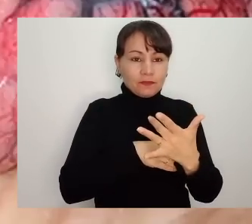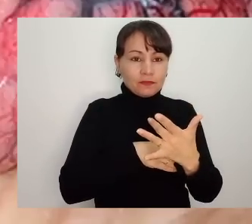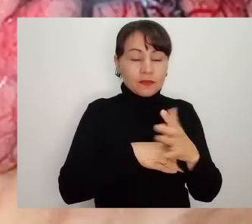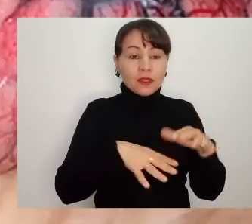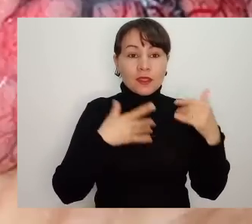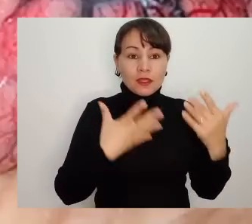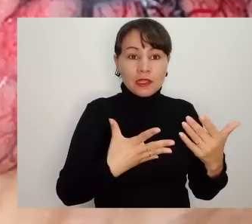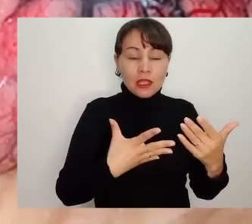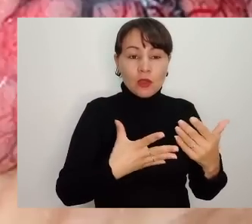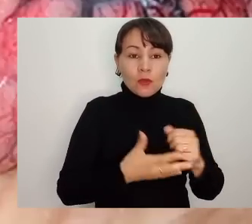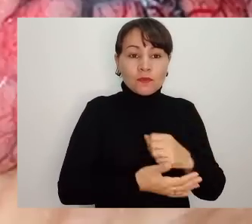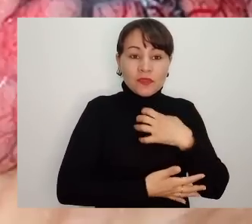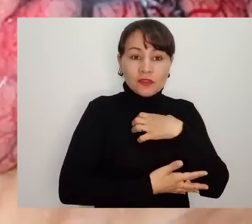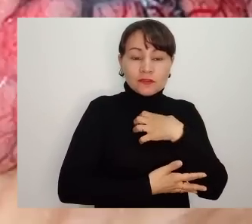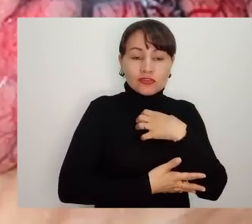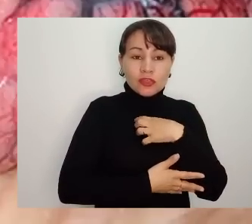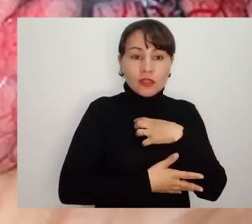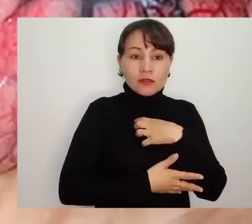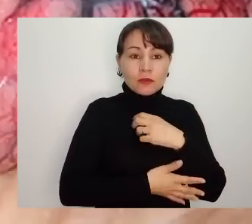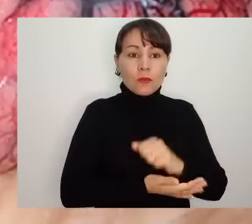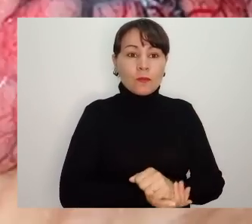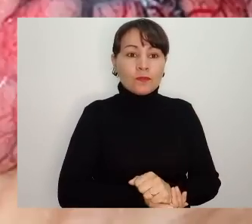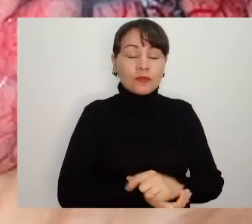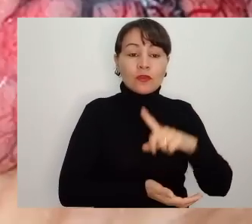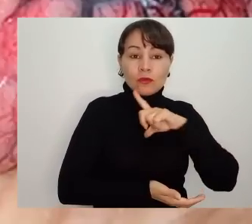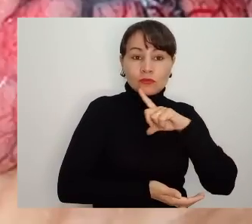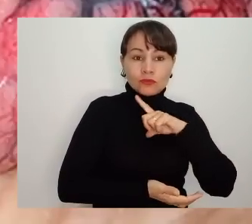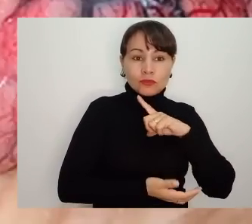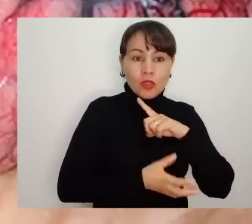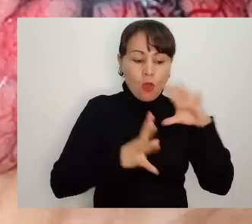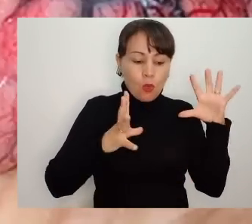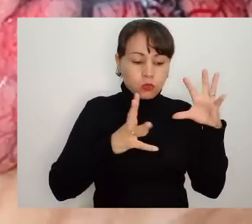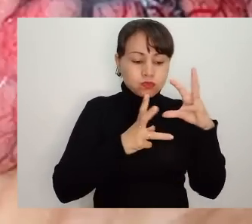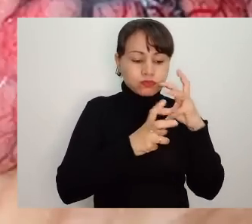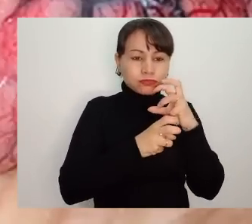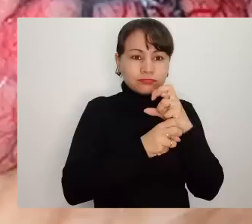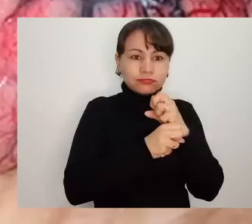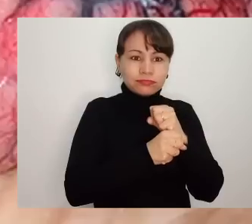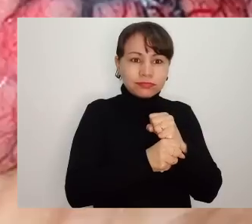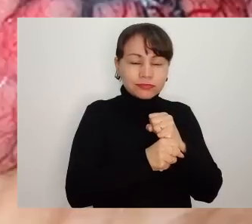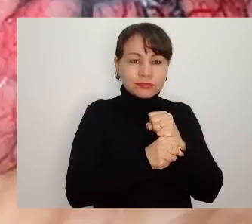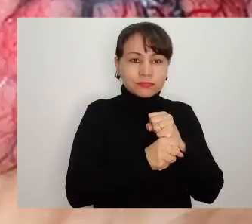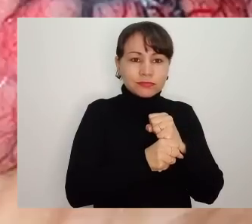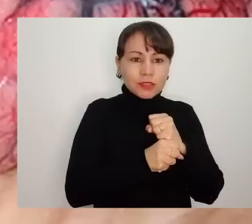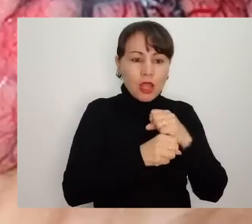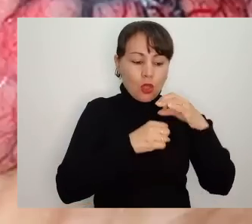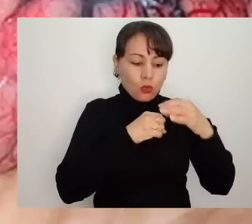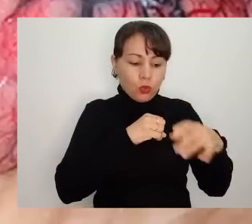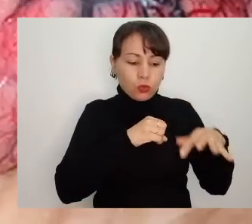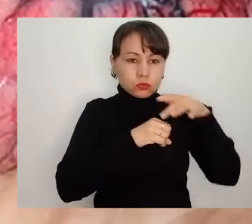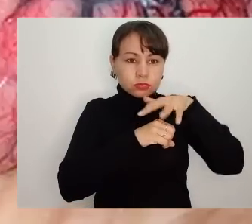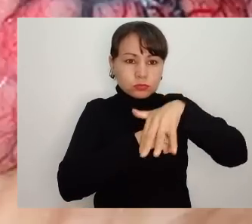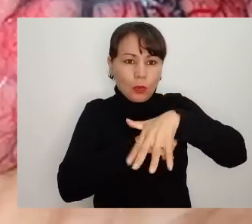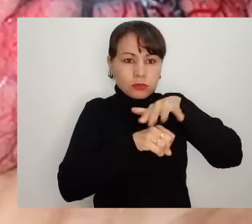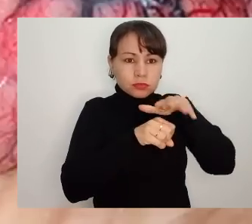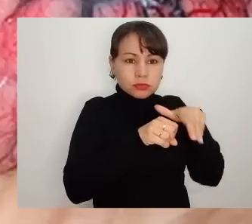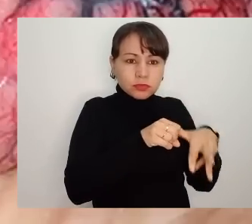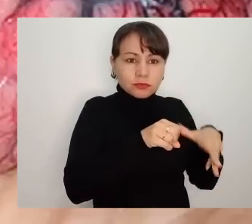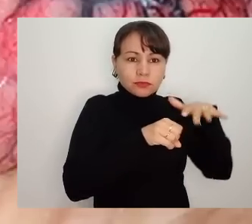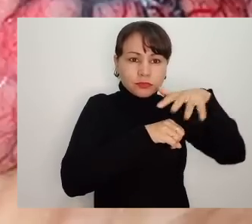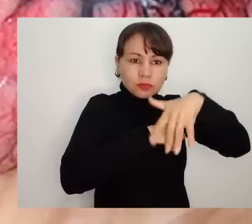branca. Então, dessa forma, nós vamos ter um aglomerado de feixes